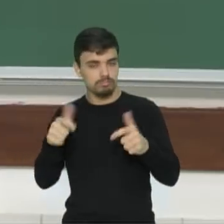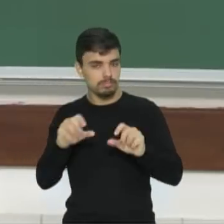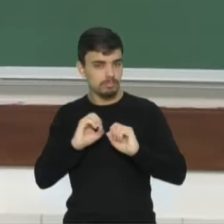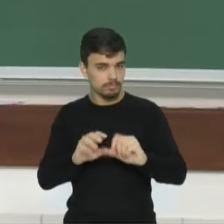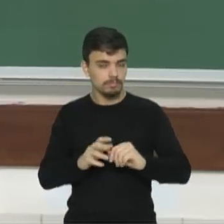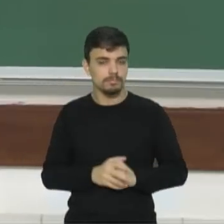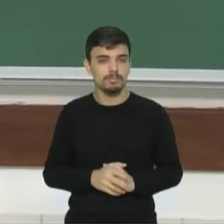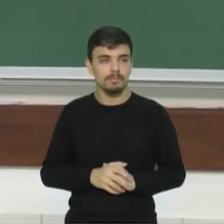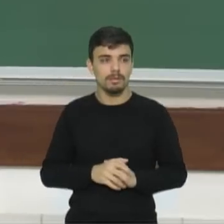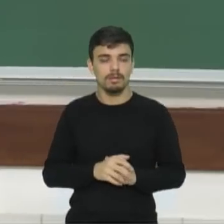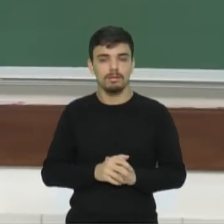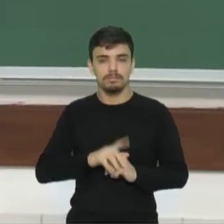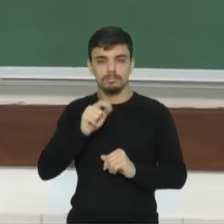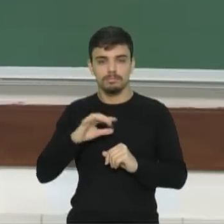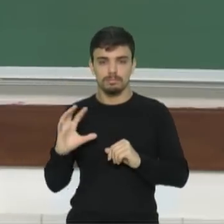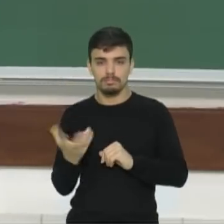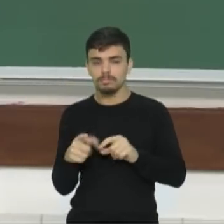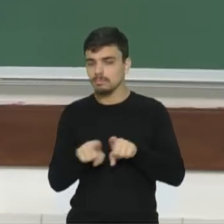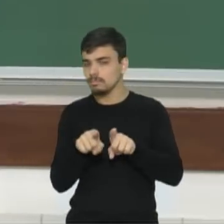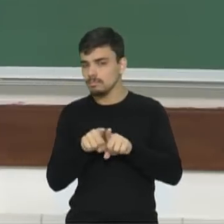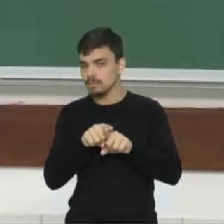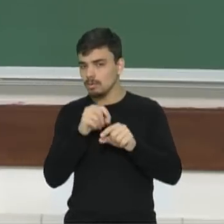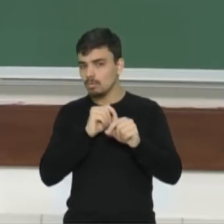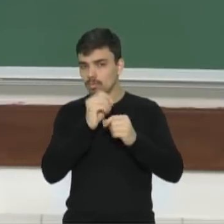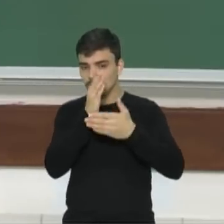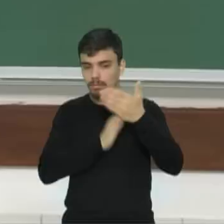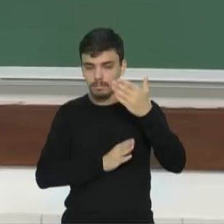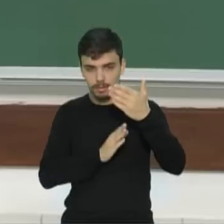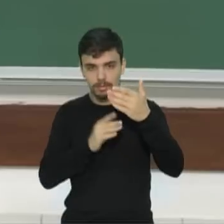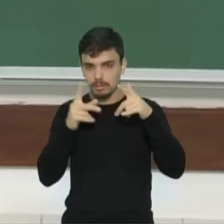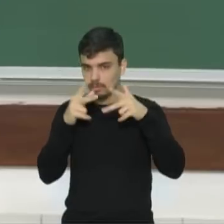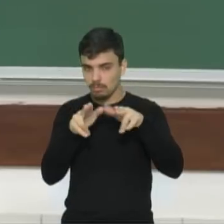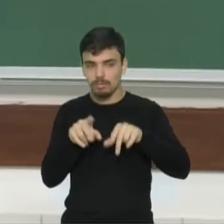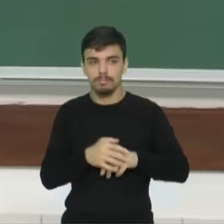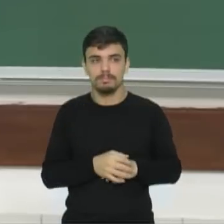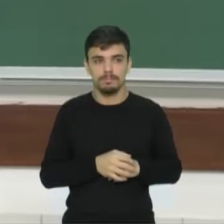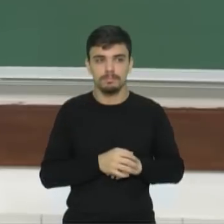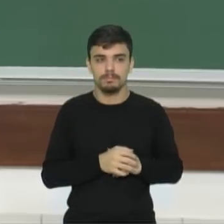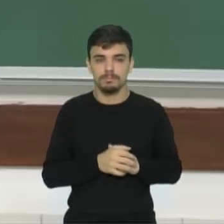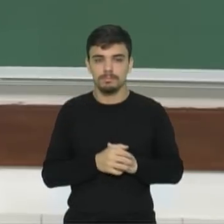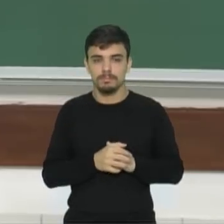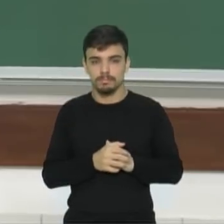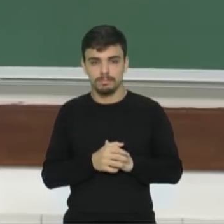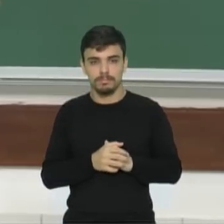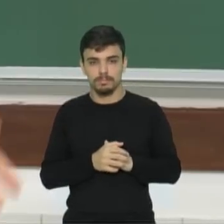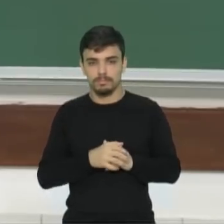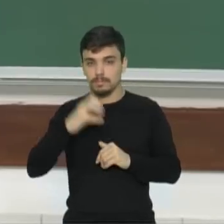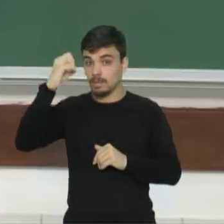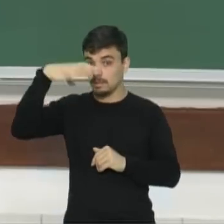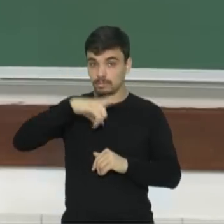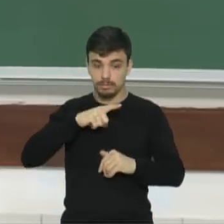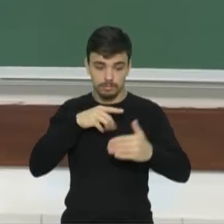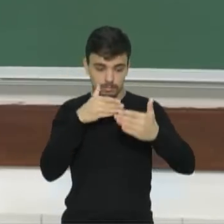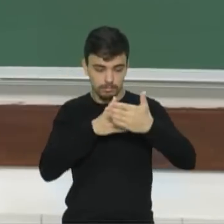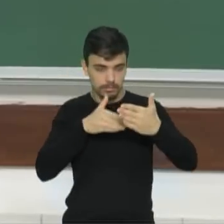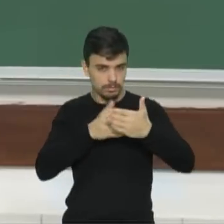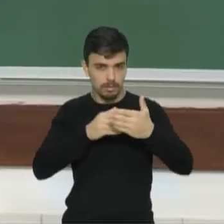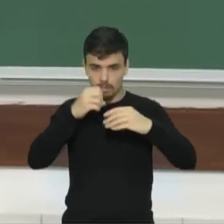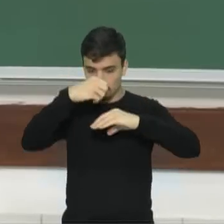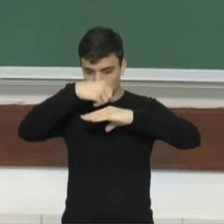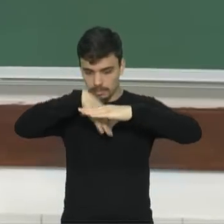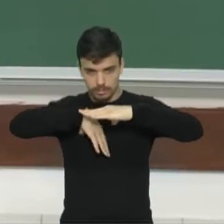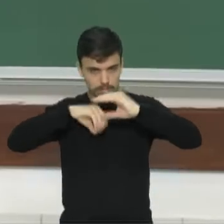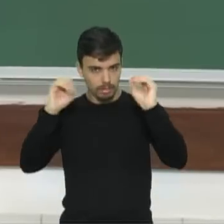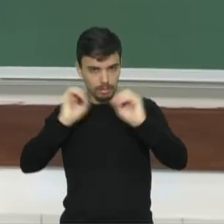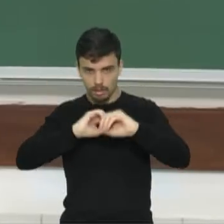outra coisa que pegasse ali e girasse o anteparo do meio. Aconteceu o mesmo fenômeno. A luz já ia ter uma barreira, não ia passar